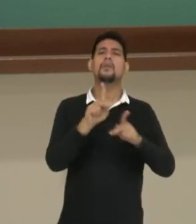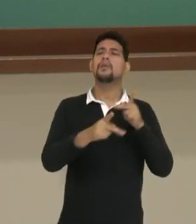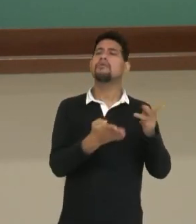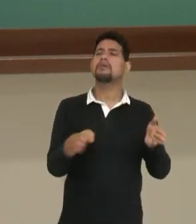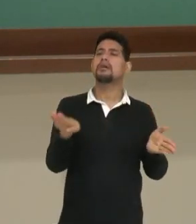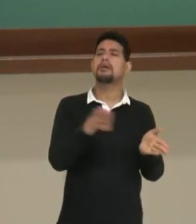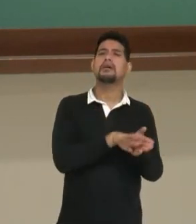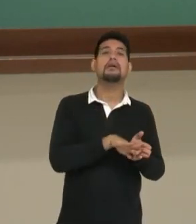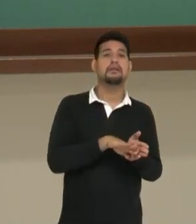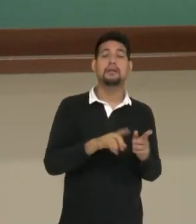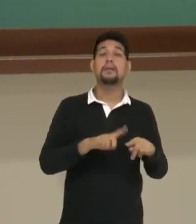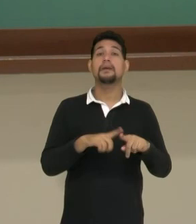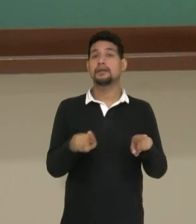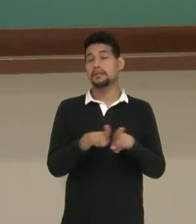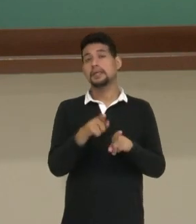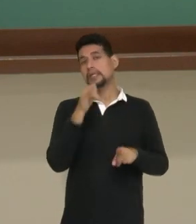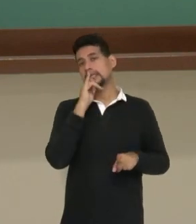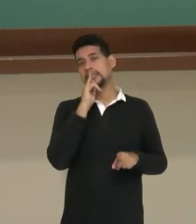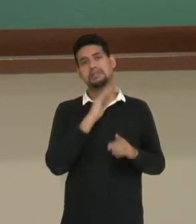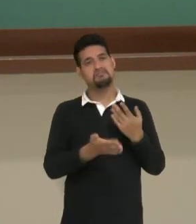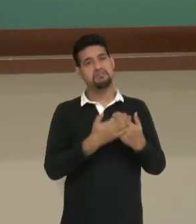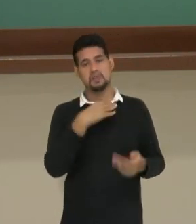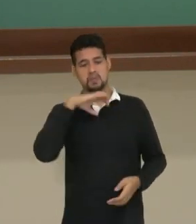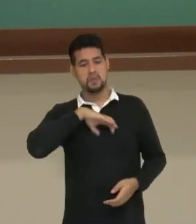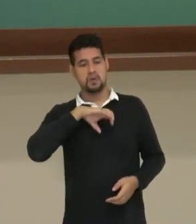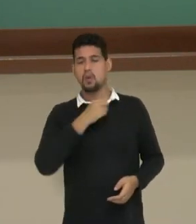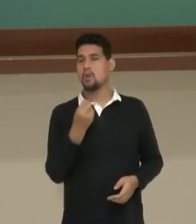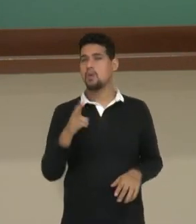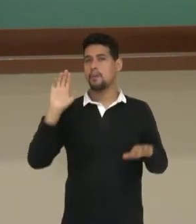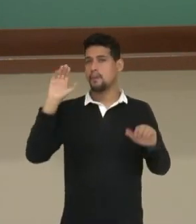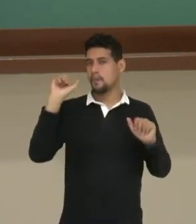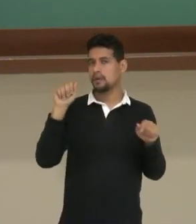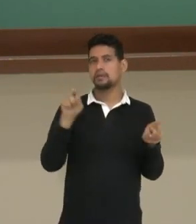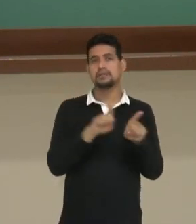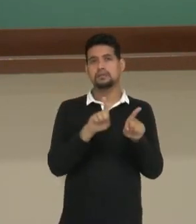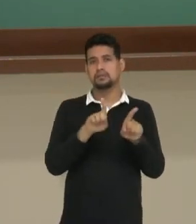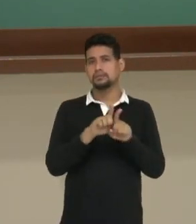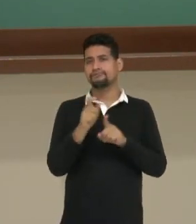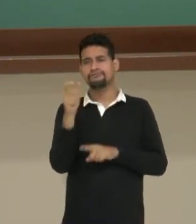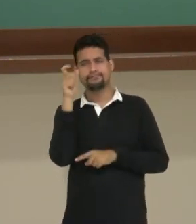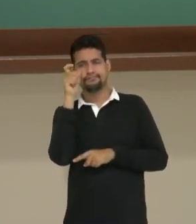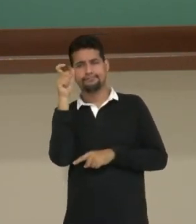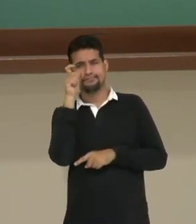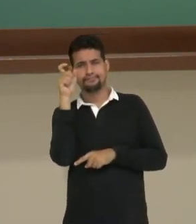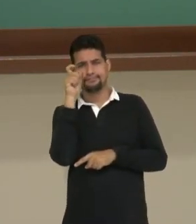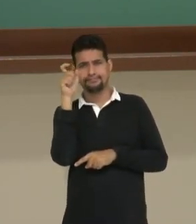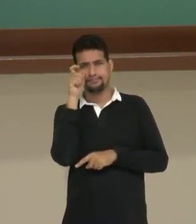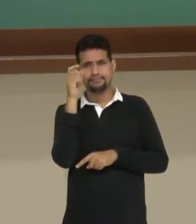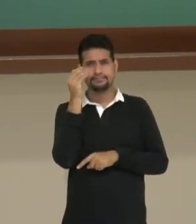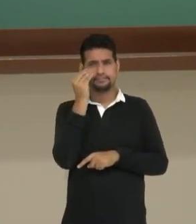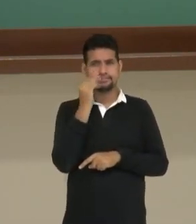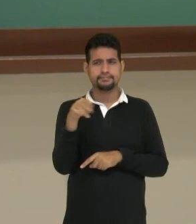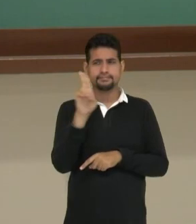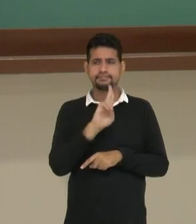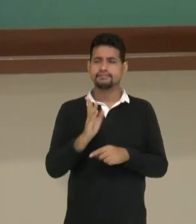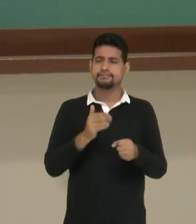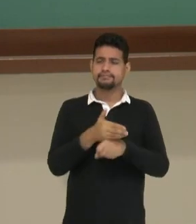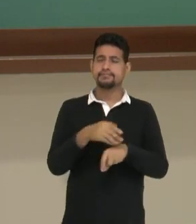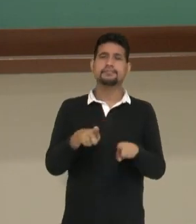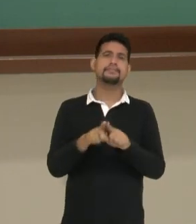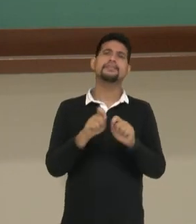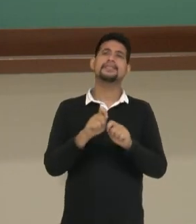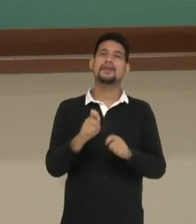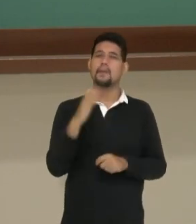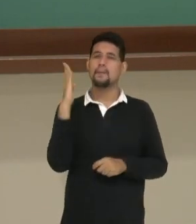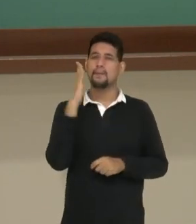chegando. E, no entanto, tanto os portugueses como os espanhóis, pelo interesse em explorar, acabam fazendo